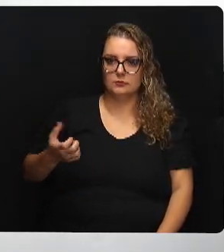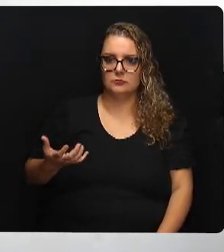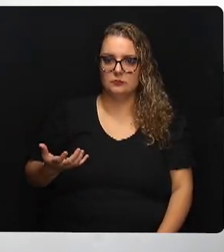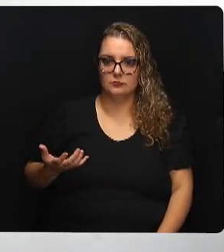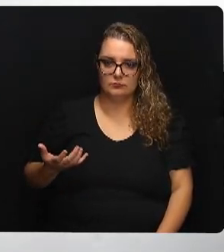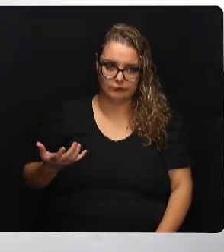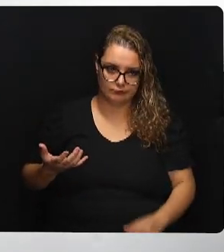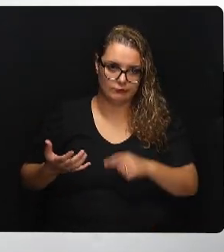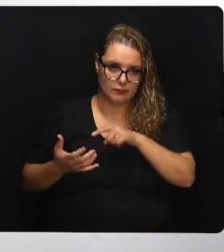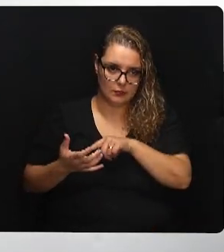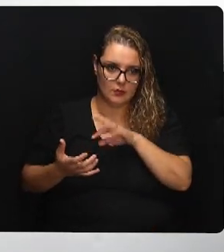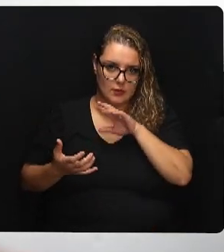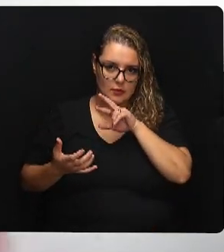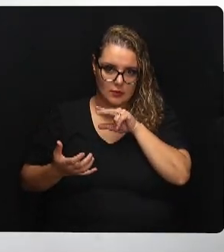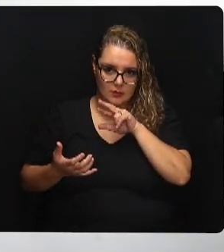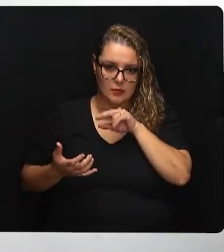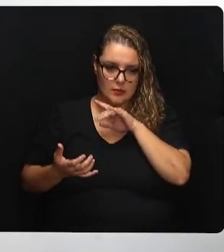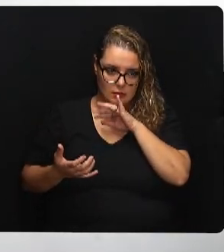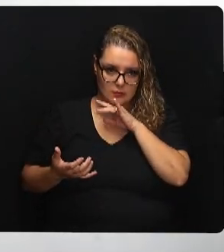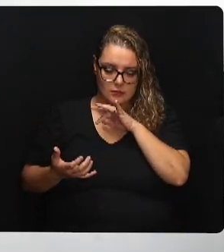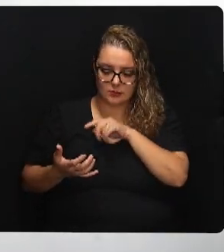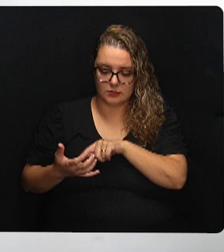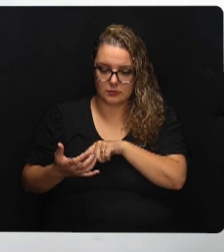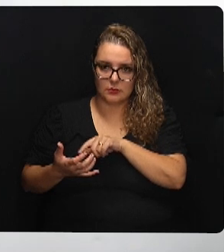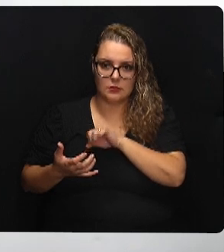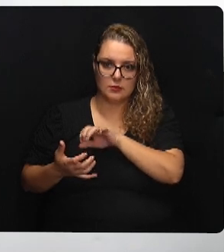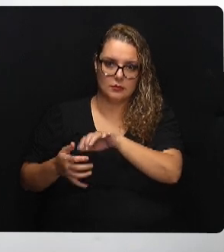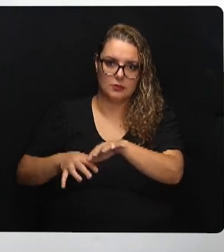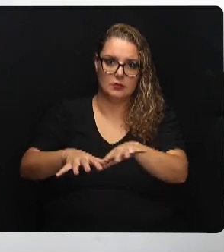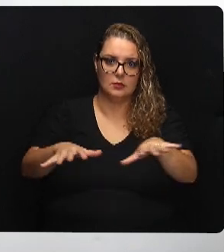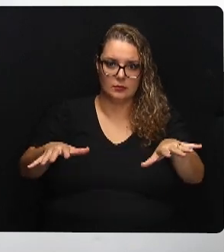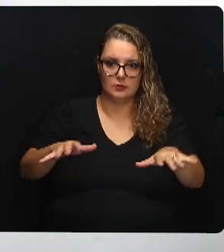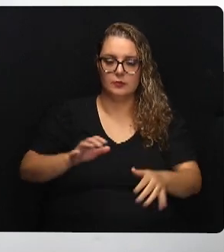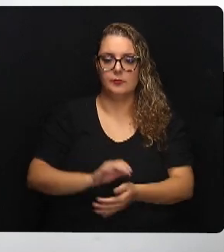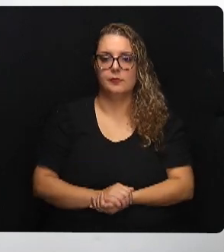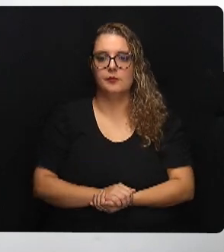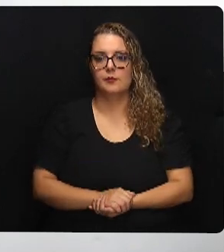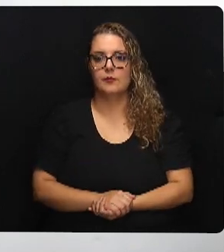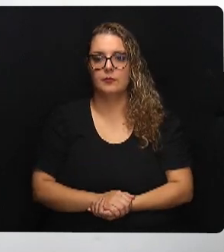contaminando a minha mão e a minha mão acaba sendo um veículo de transmissão.